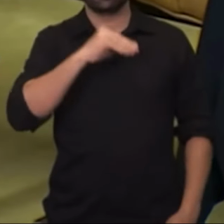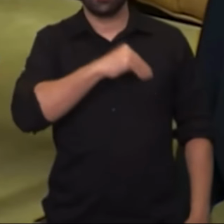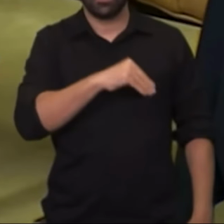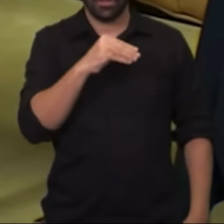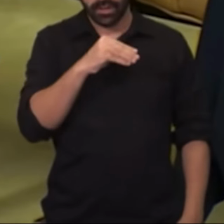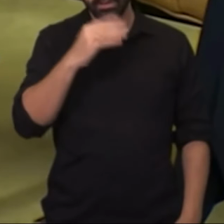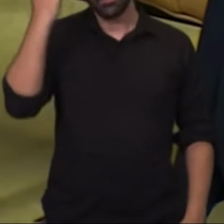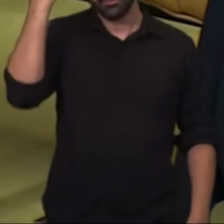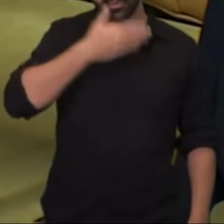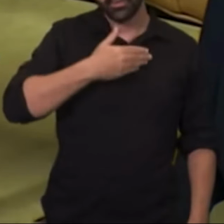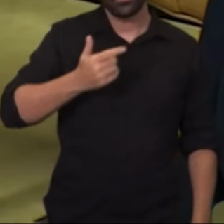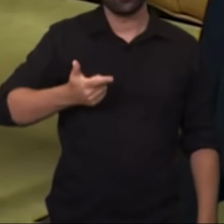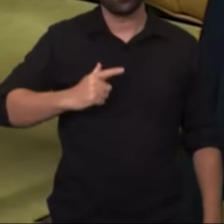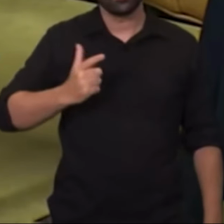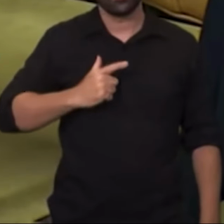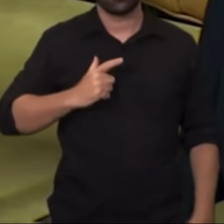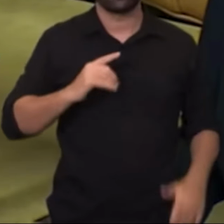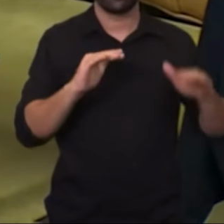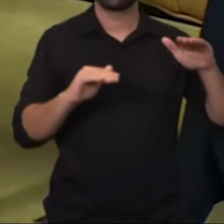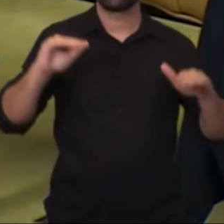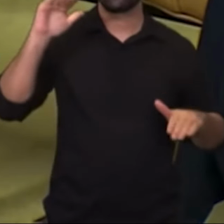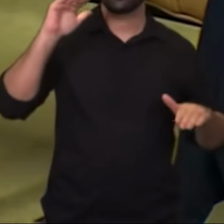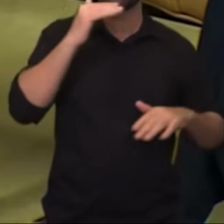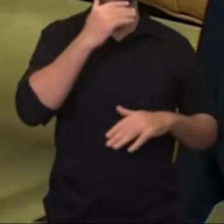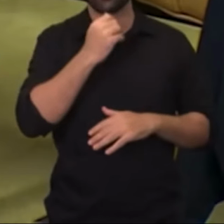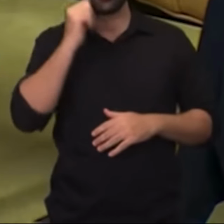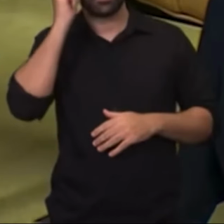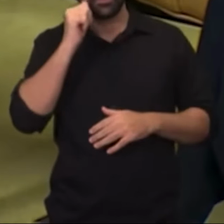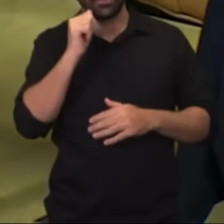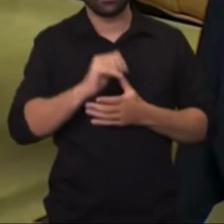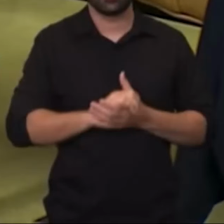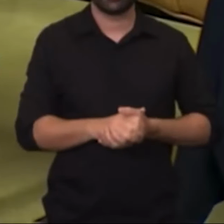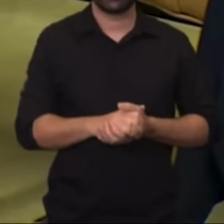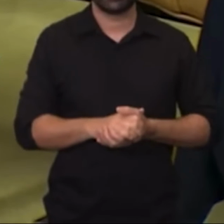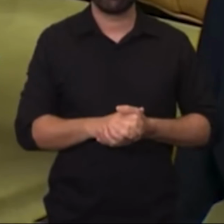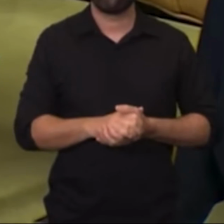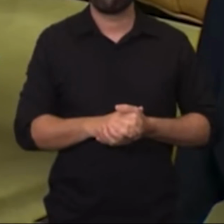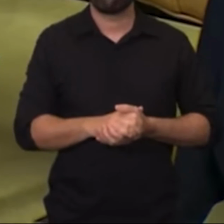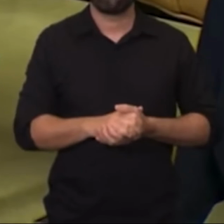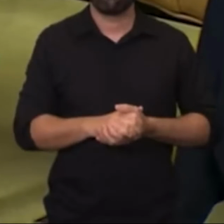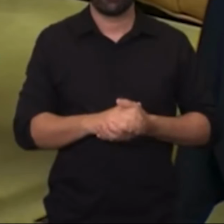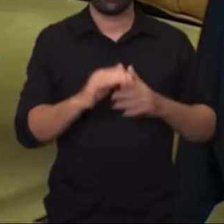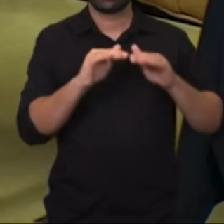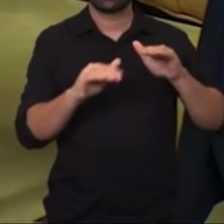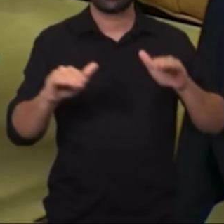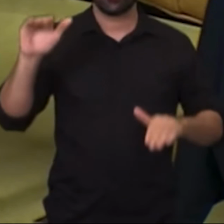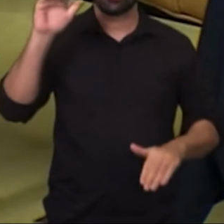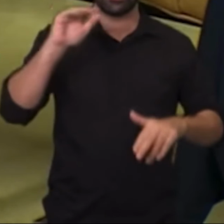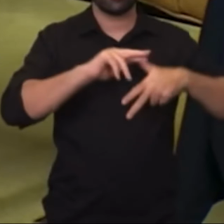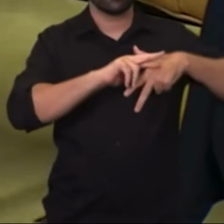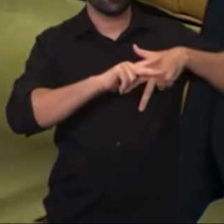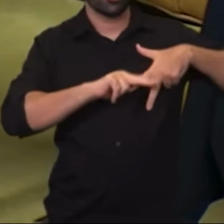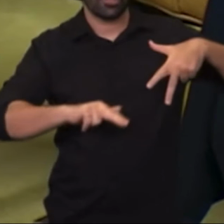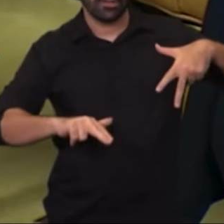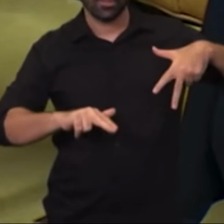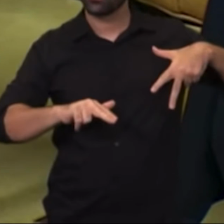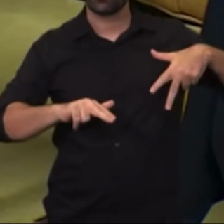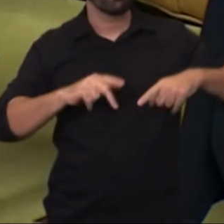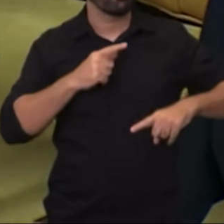demonstrem ainda a discrepância entre homens e mulheres. A desigualdade de gênero, excelências, é fruto de um